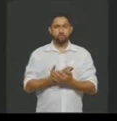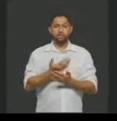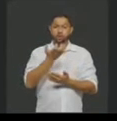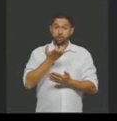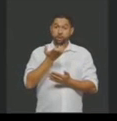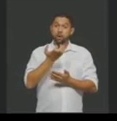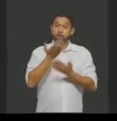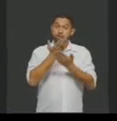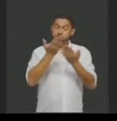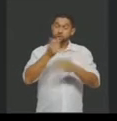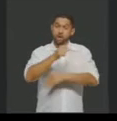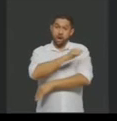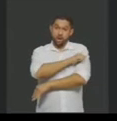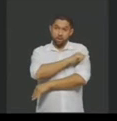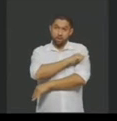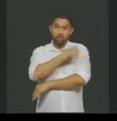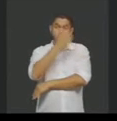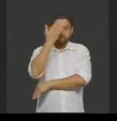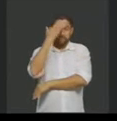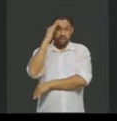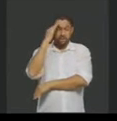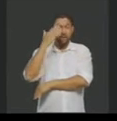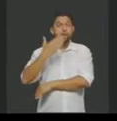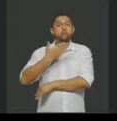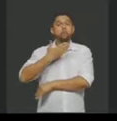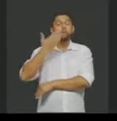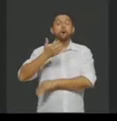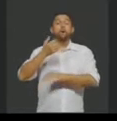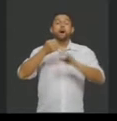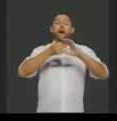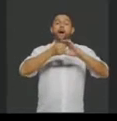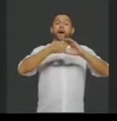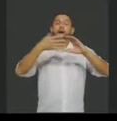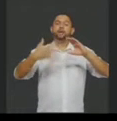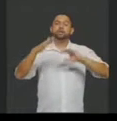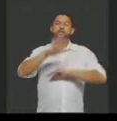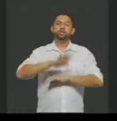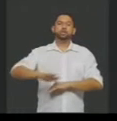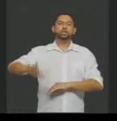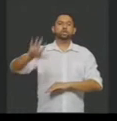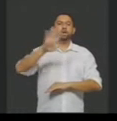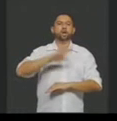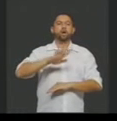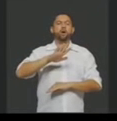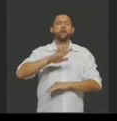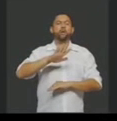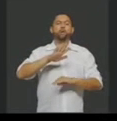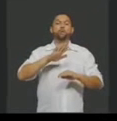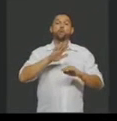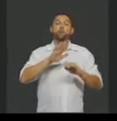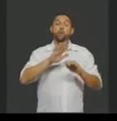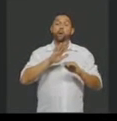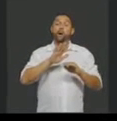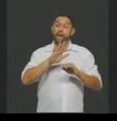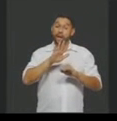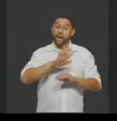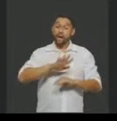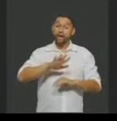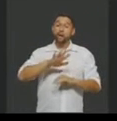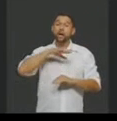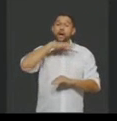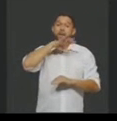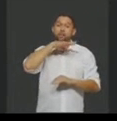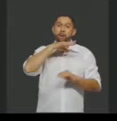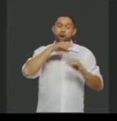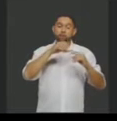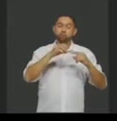pudesse compreender quais são as características gerais dos representantes deste reino, o reino